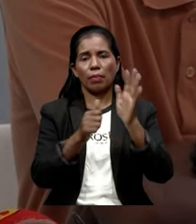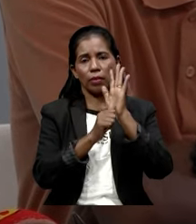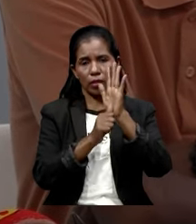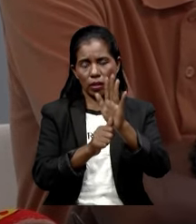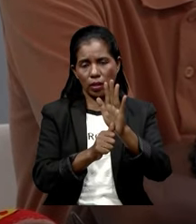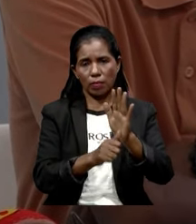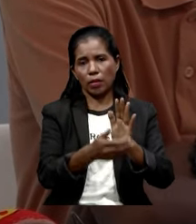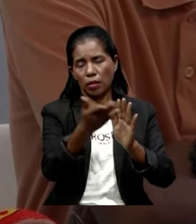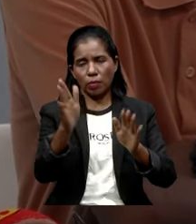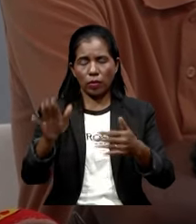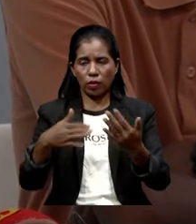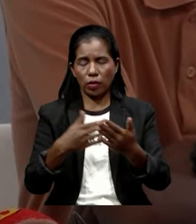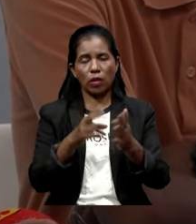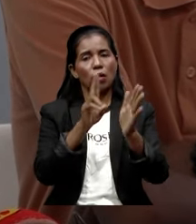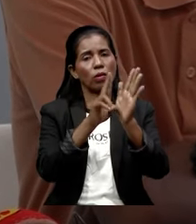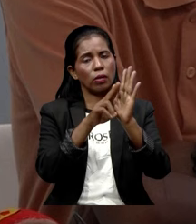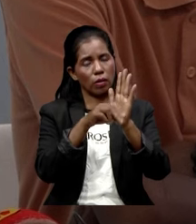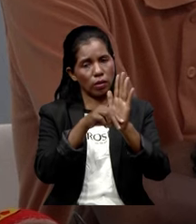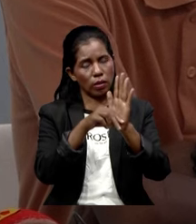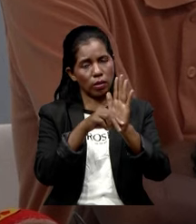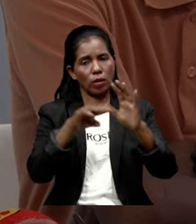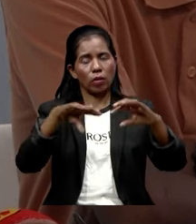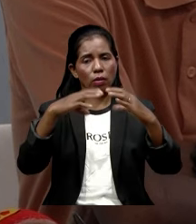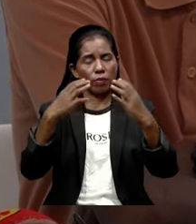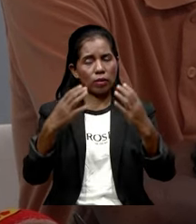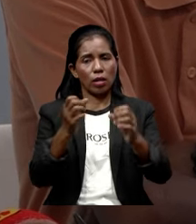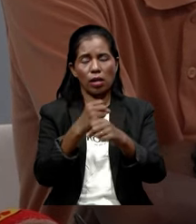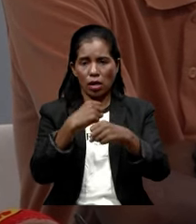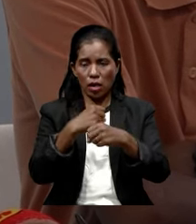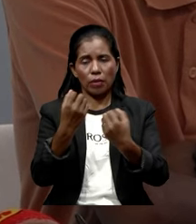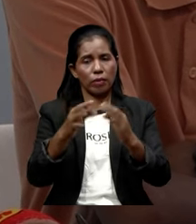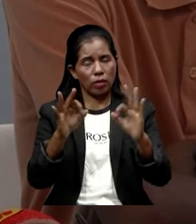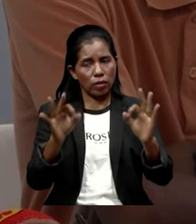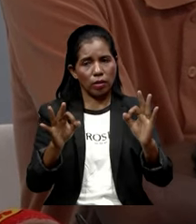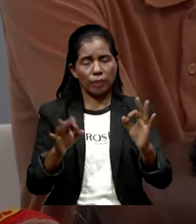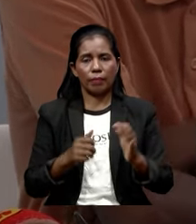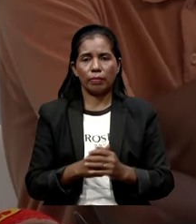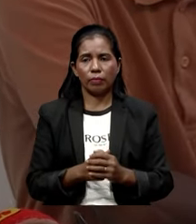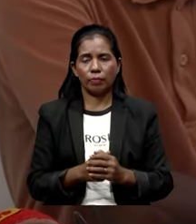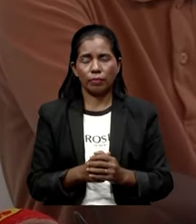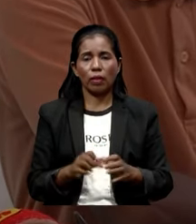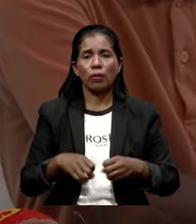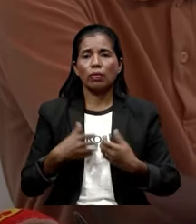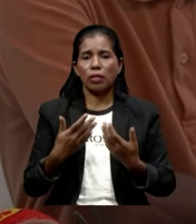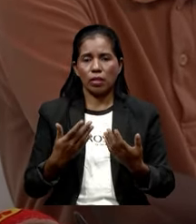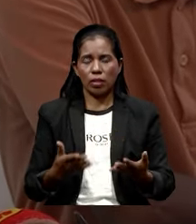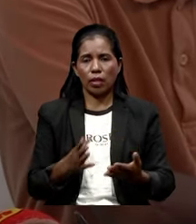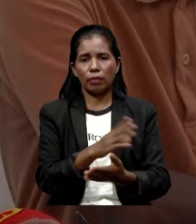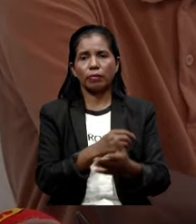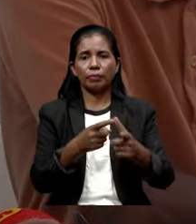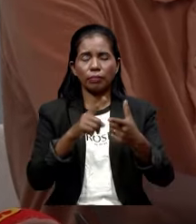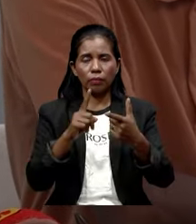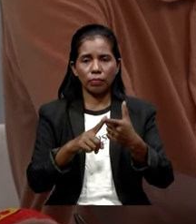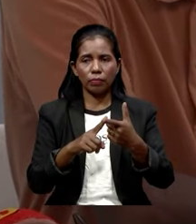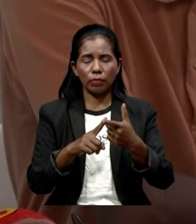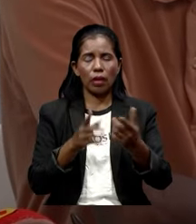tabot horário nebe comissão halo ona a tu oinsa itabele